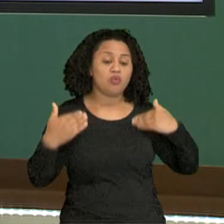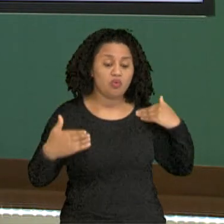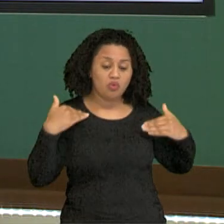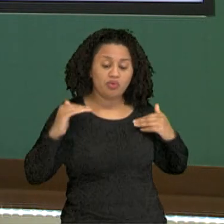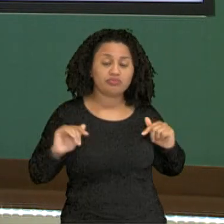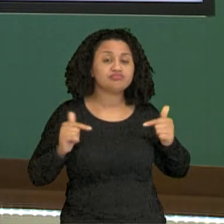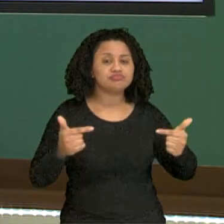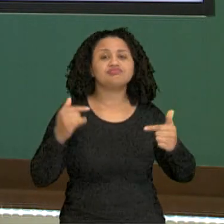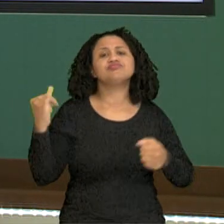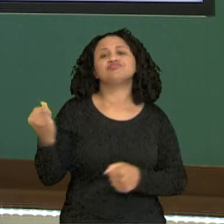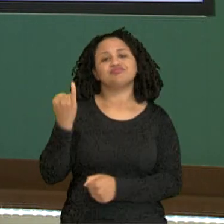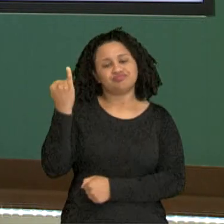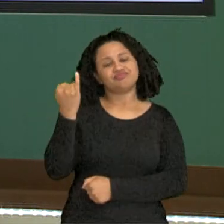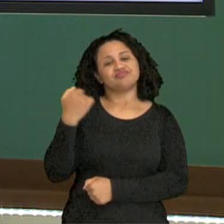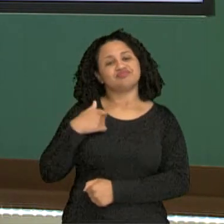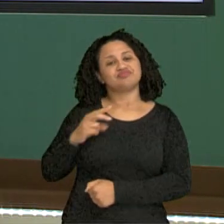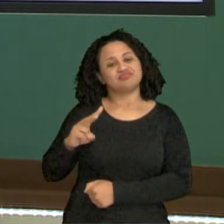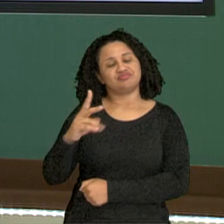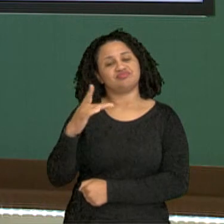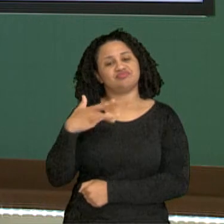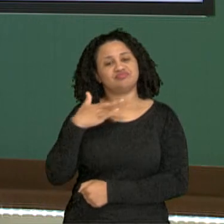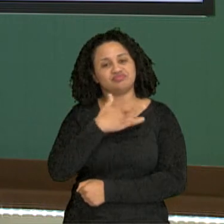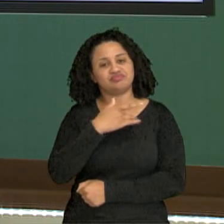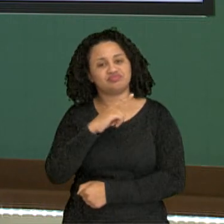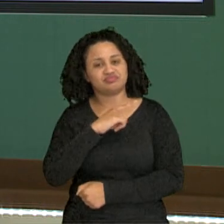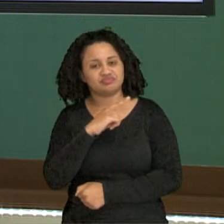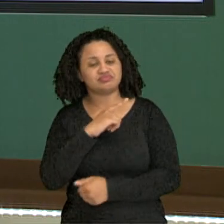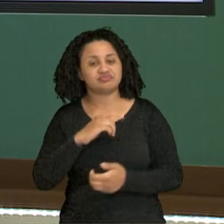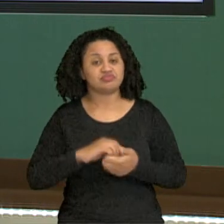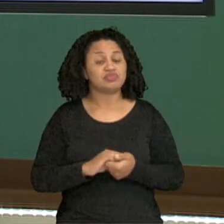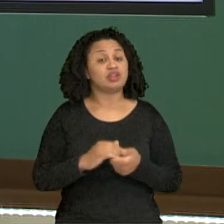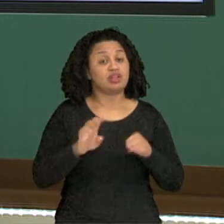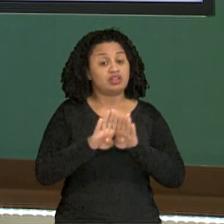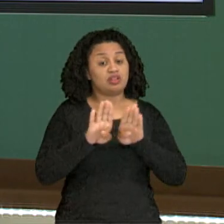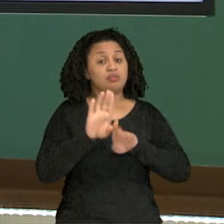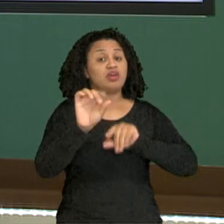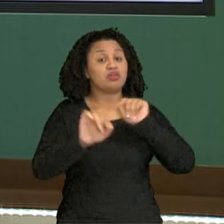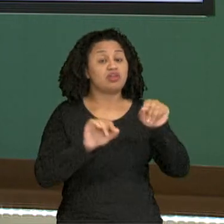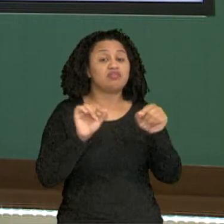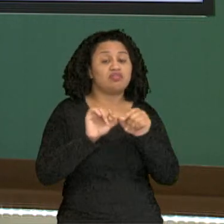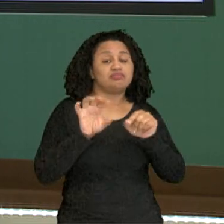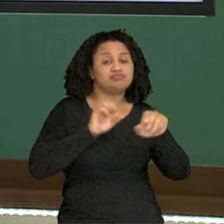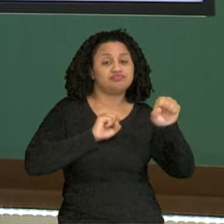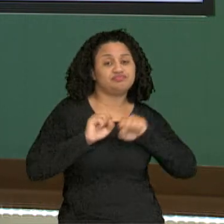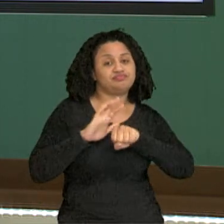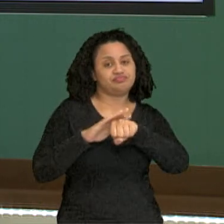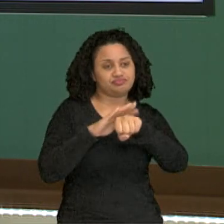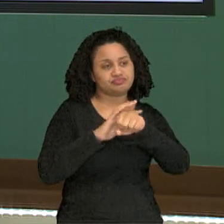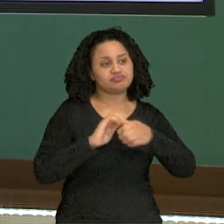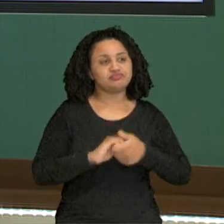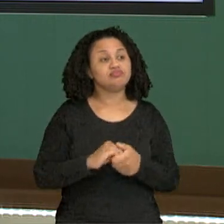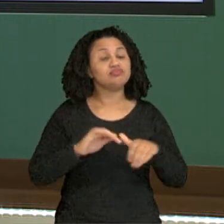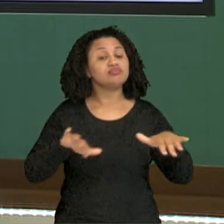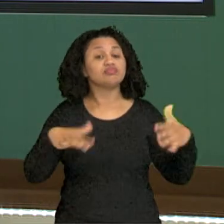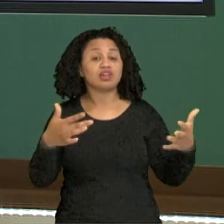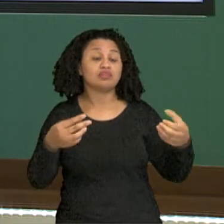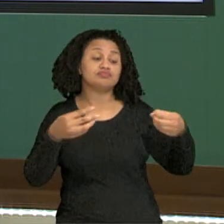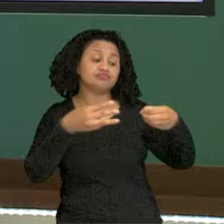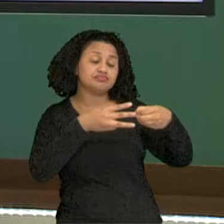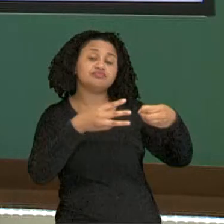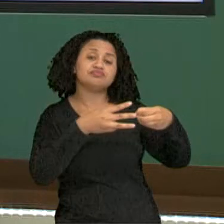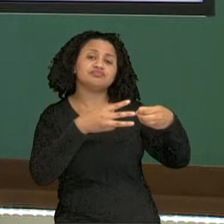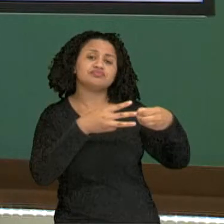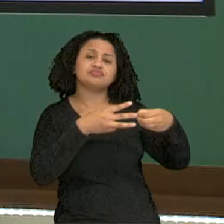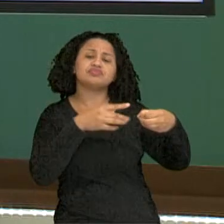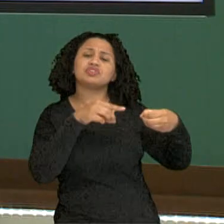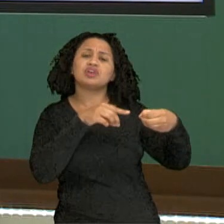importante para nos mantermos saudáveis, além dos agentes causadores de doenças. Então, já que estamos falando da célula,